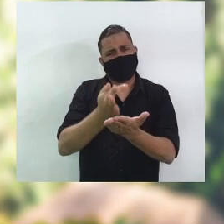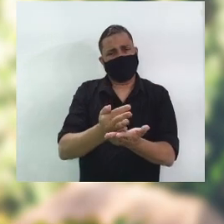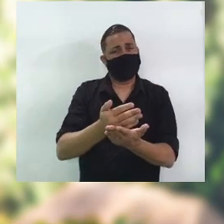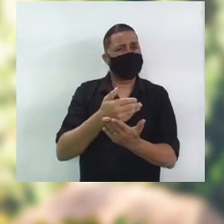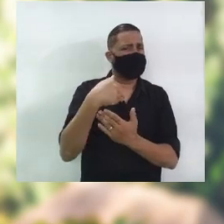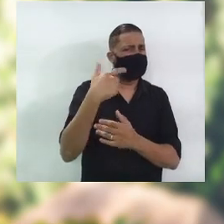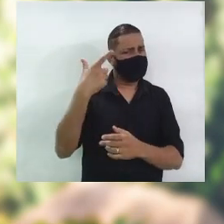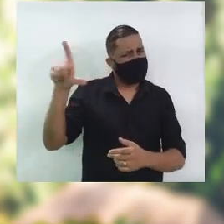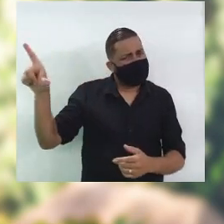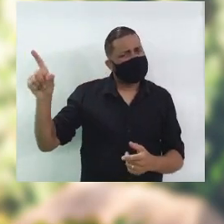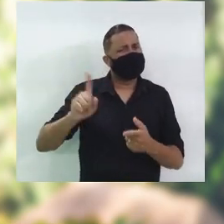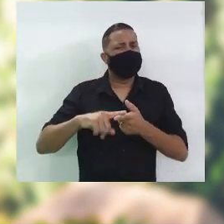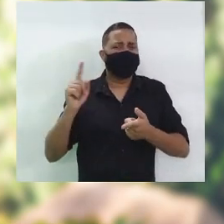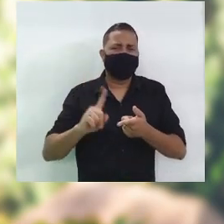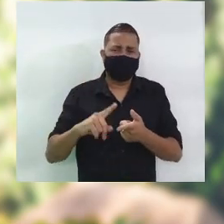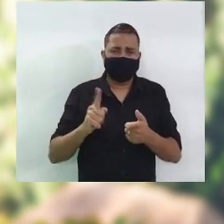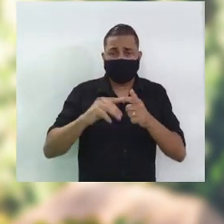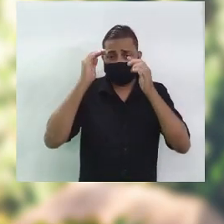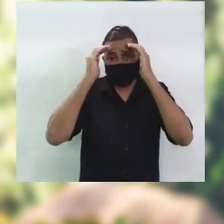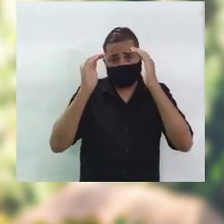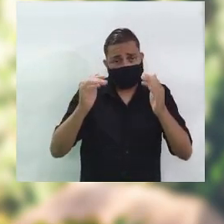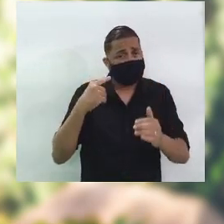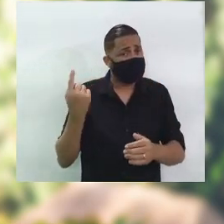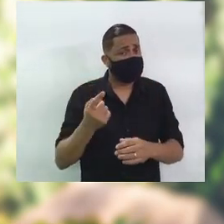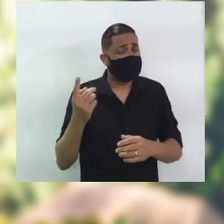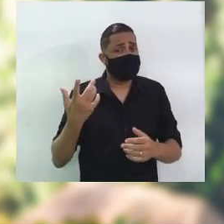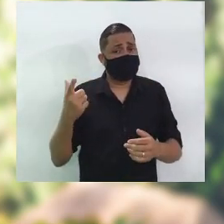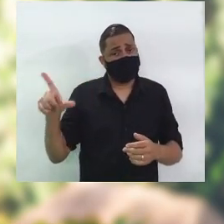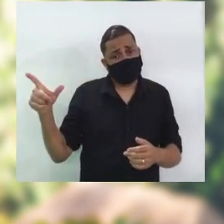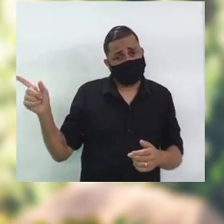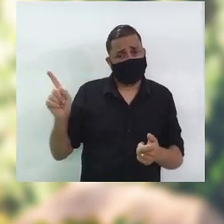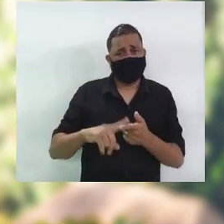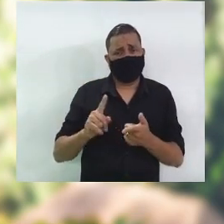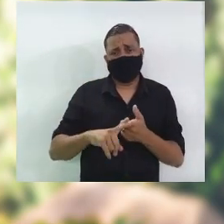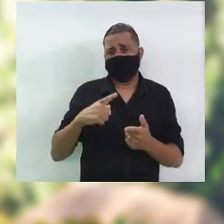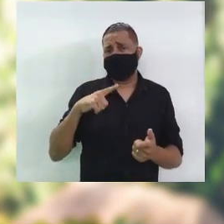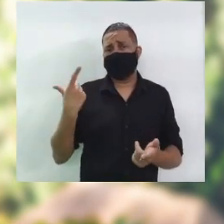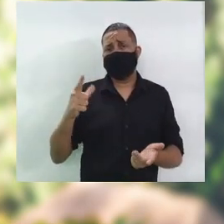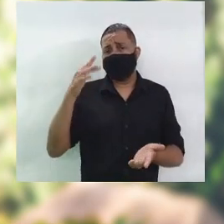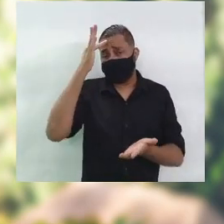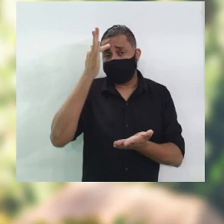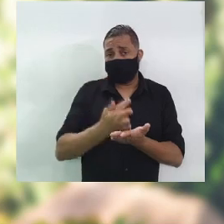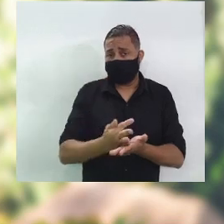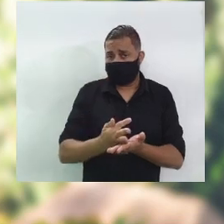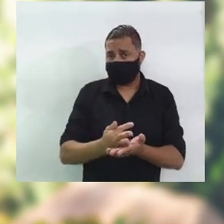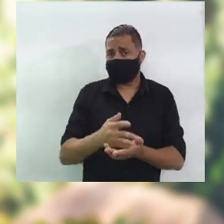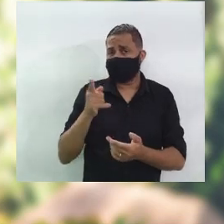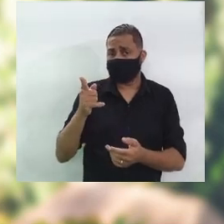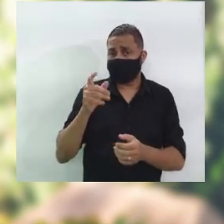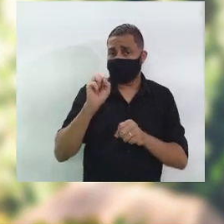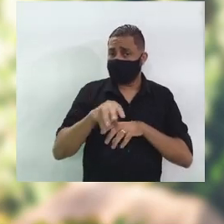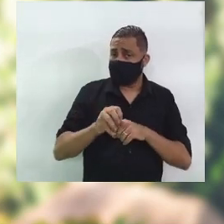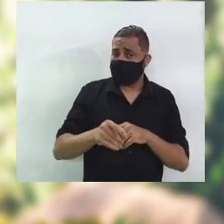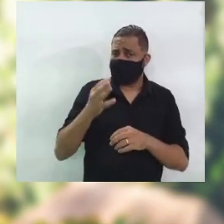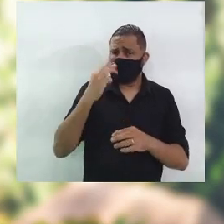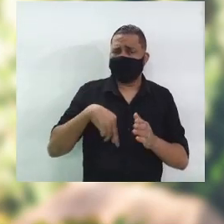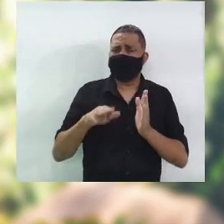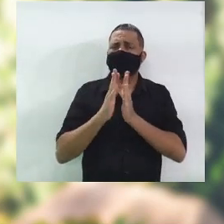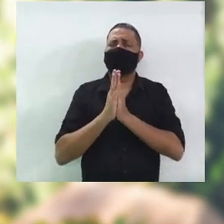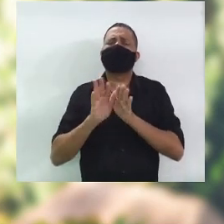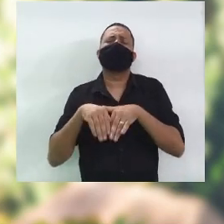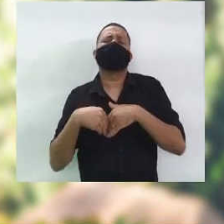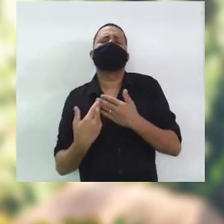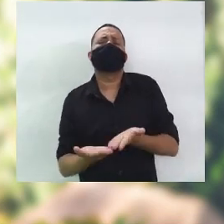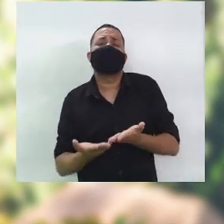outro e também respeitar aqueles que também não têm fé. É isso aí. Então, ensino religioso. Mas qual